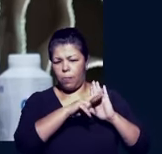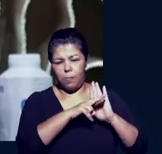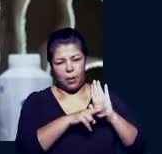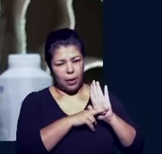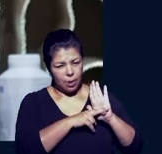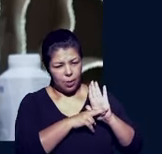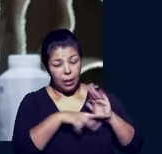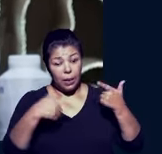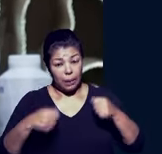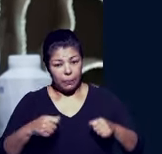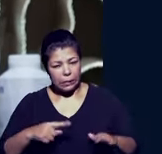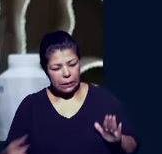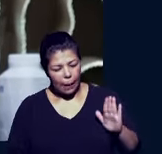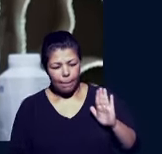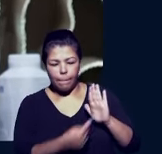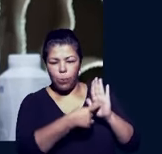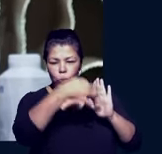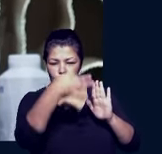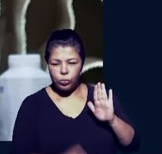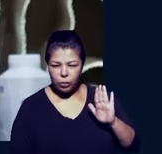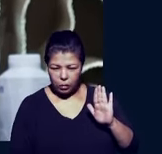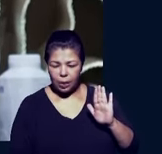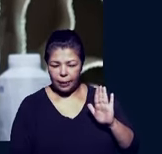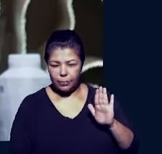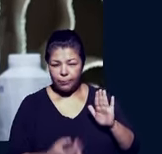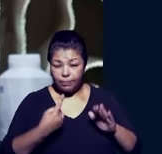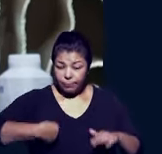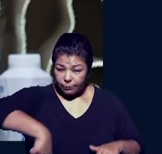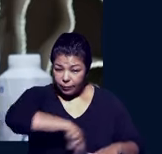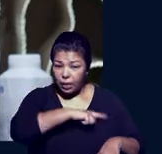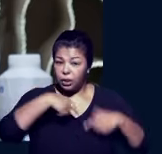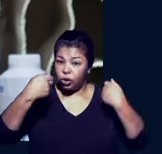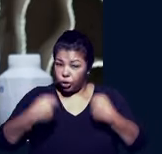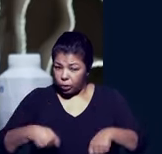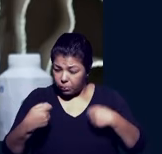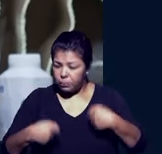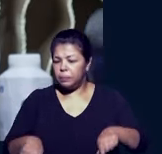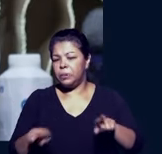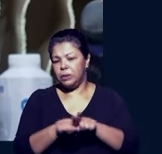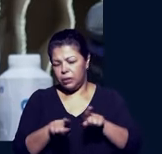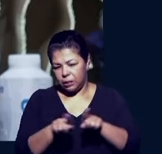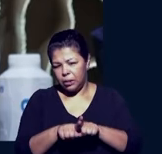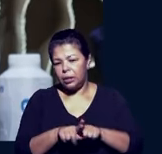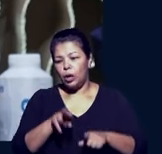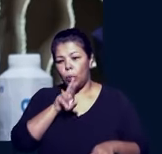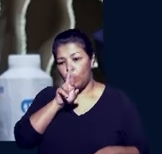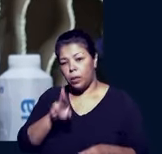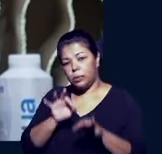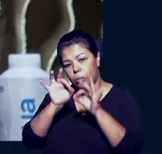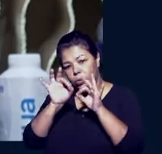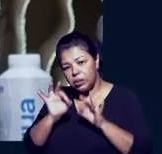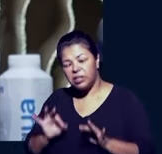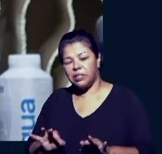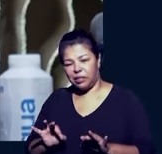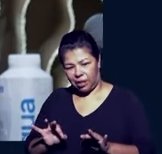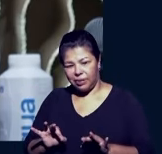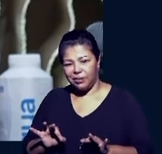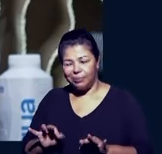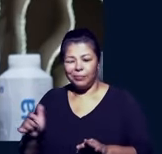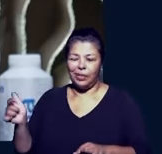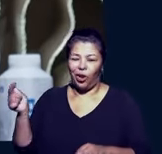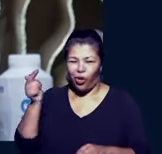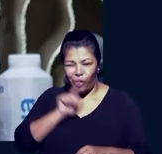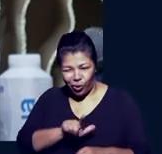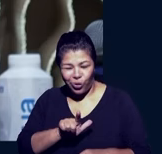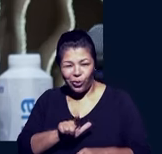seja Pontual e que o Brasil possa ter previsibilidade como eu disse na resposta anterior e permita com isto com